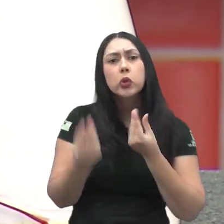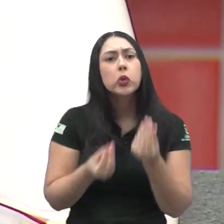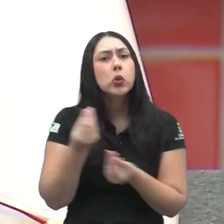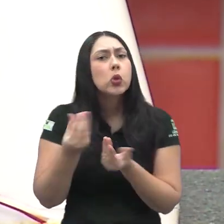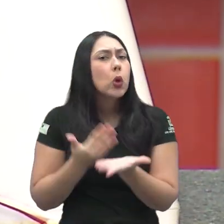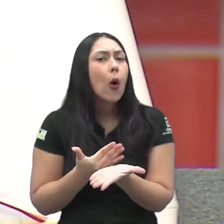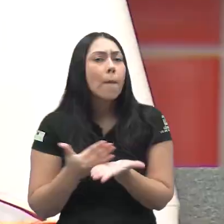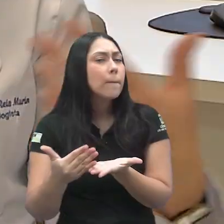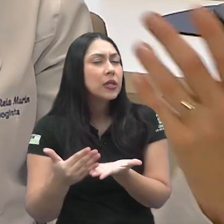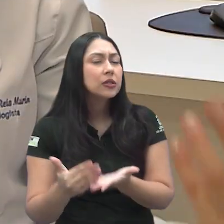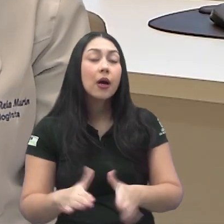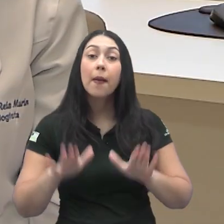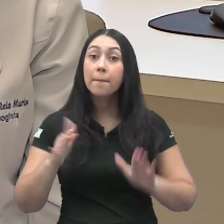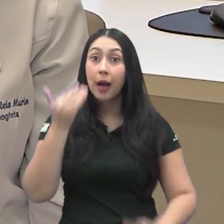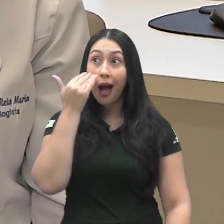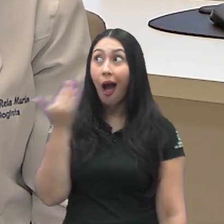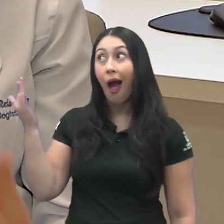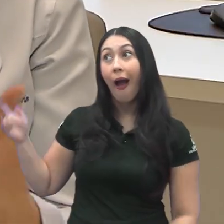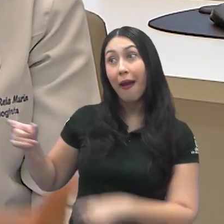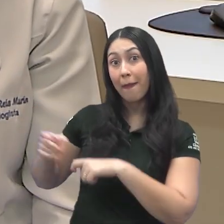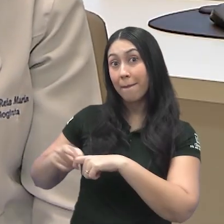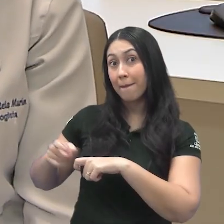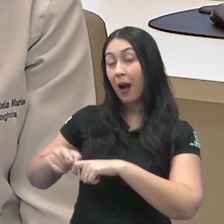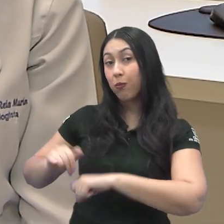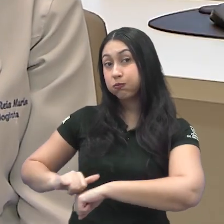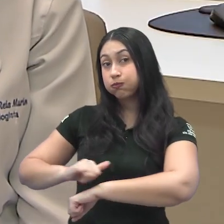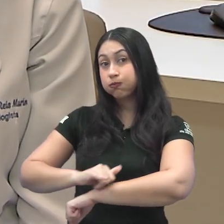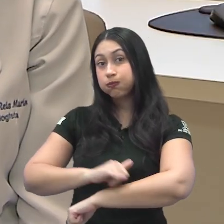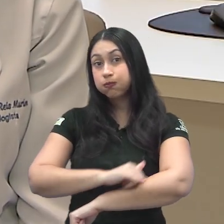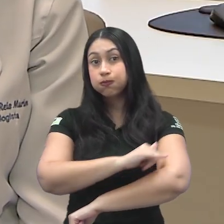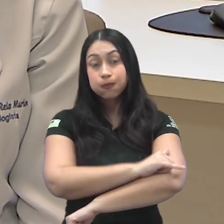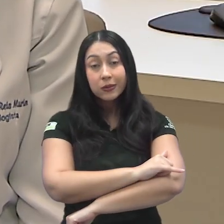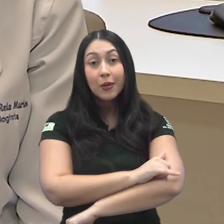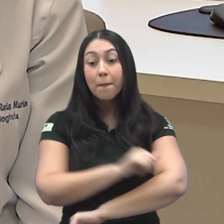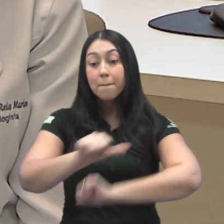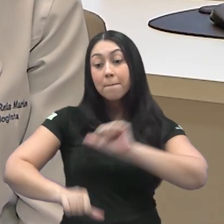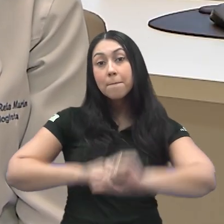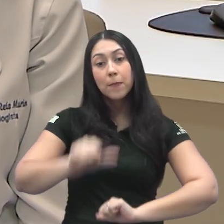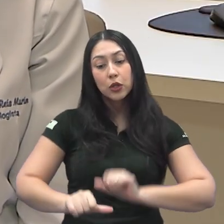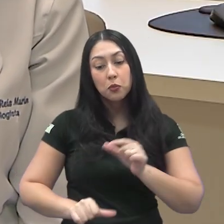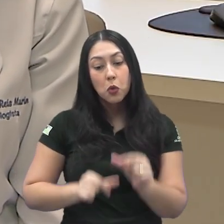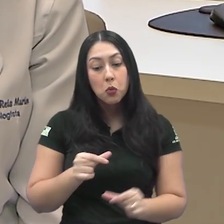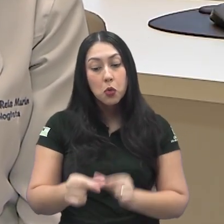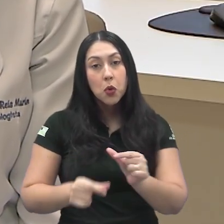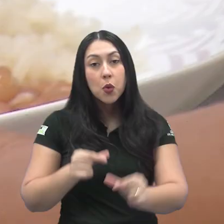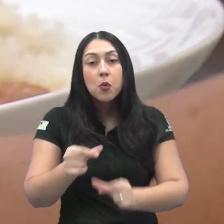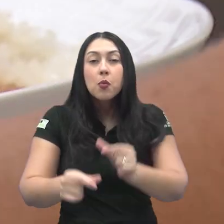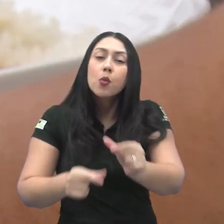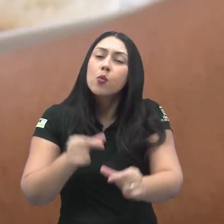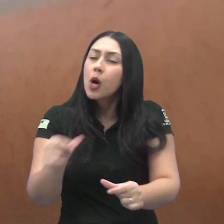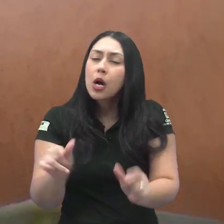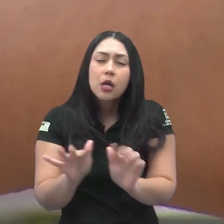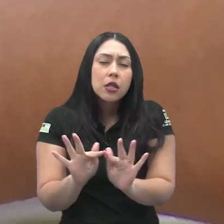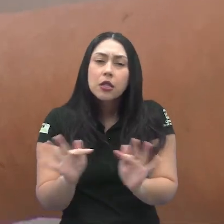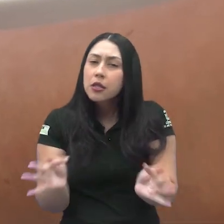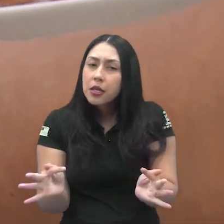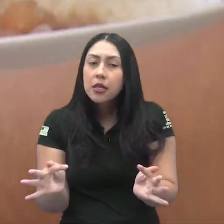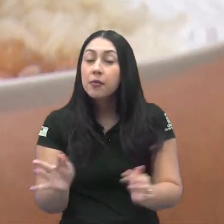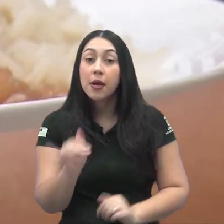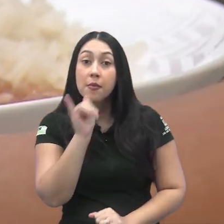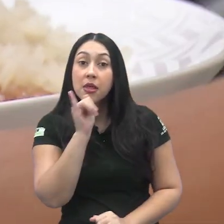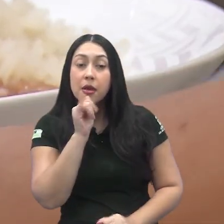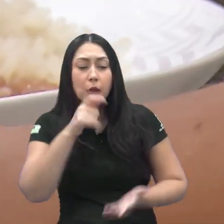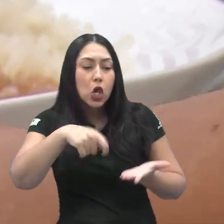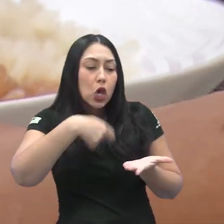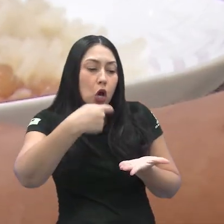por onde começar. Segundo a endocrinologista, a mudança acontece de forma gradual, com pequenas atitudes